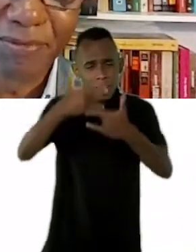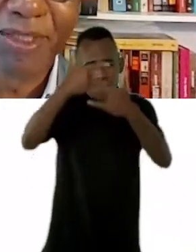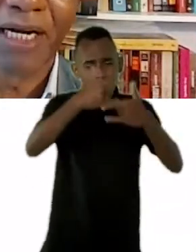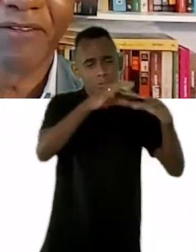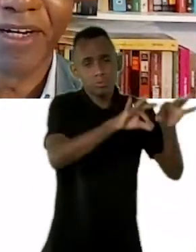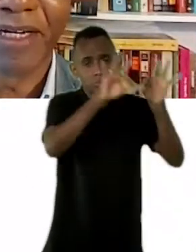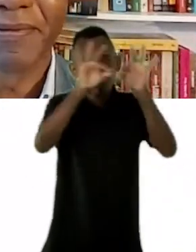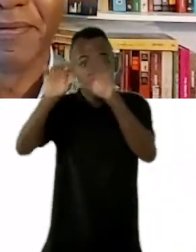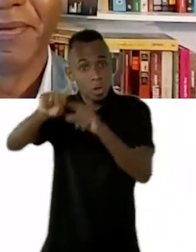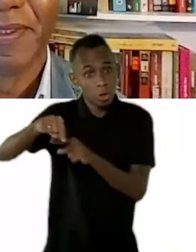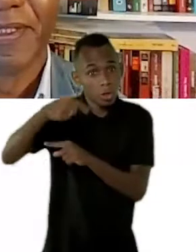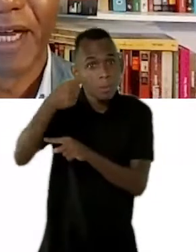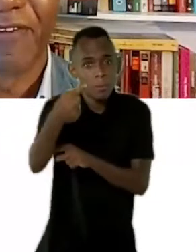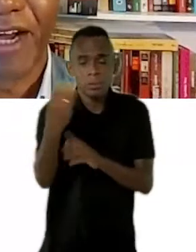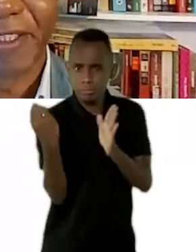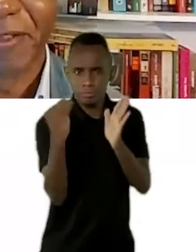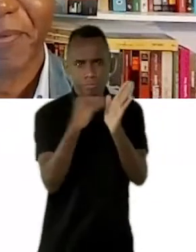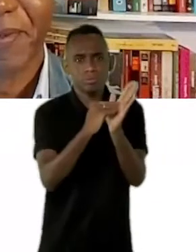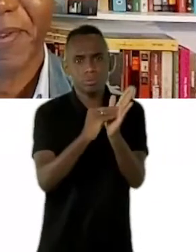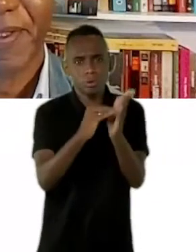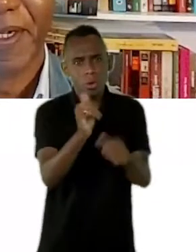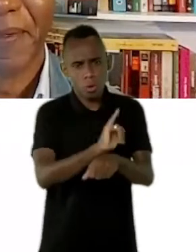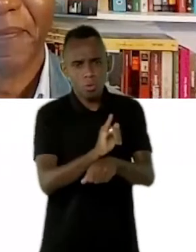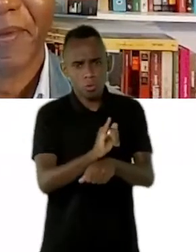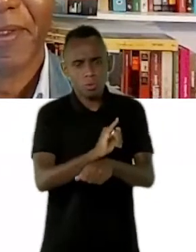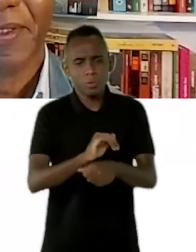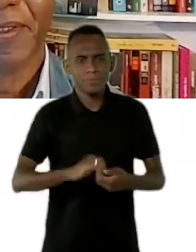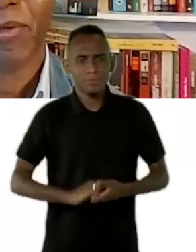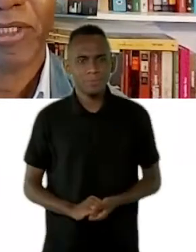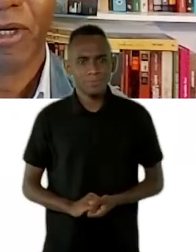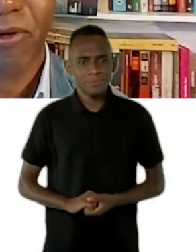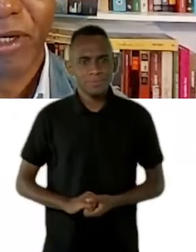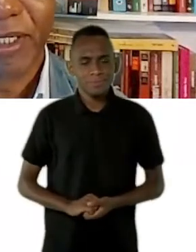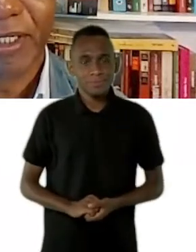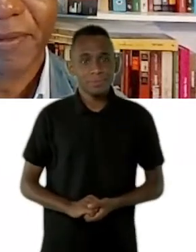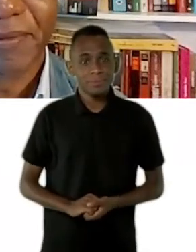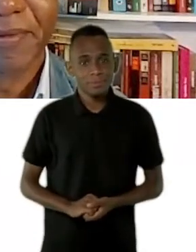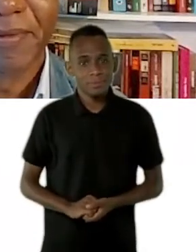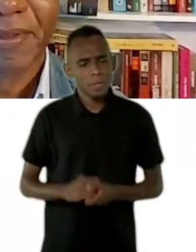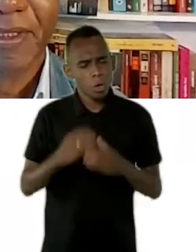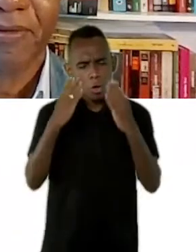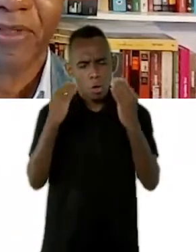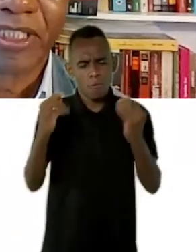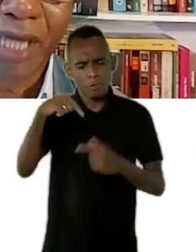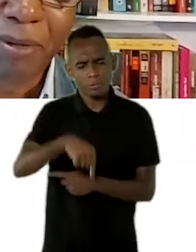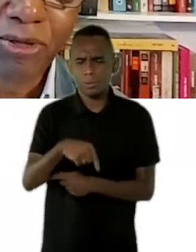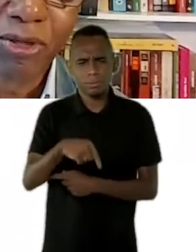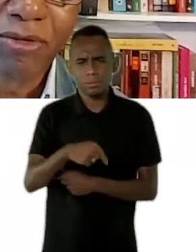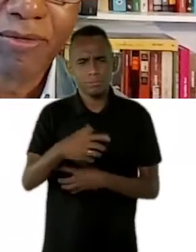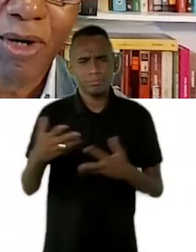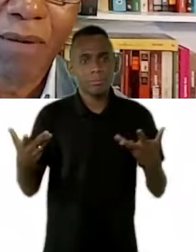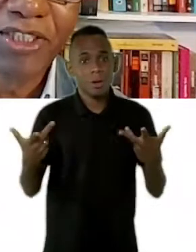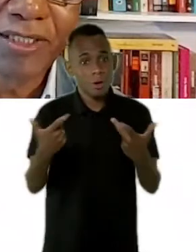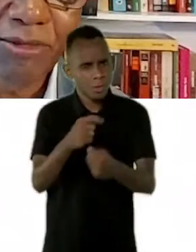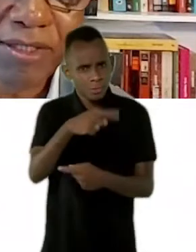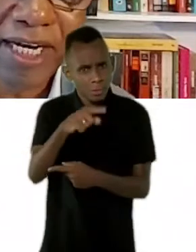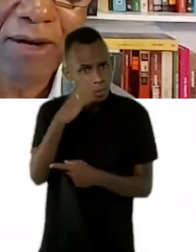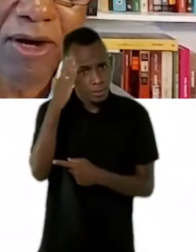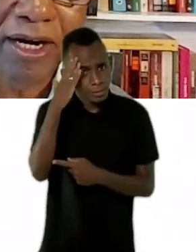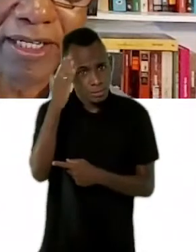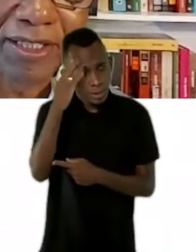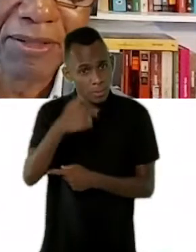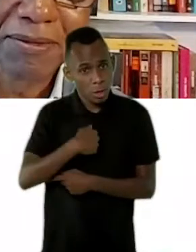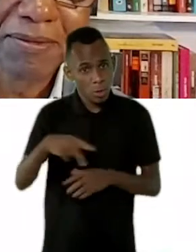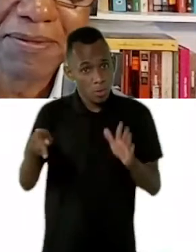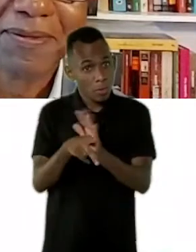depois, que ela vai ficar gravada aí. Tudo tranquilo aqui. Você sabe que eu sou o homem de Santo